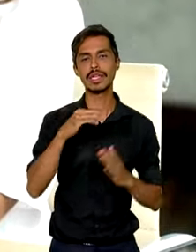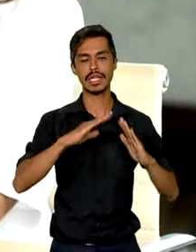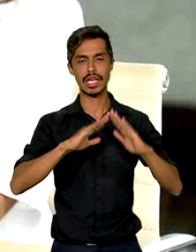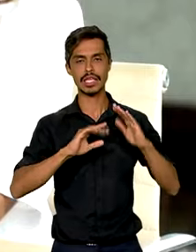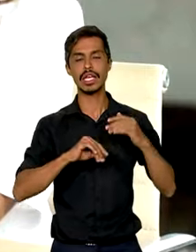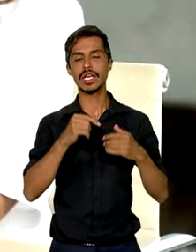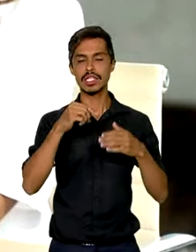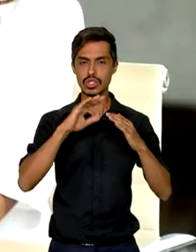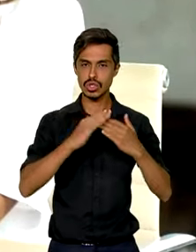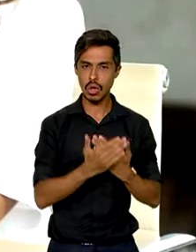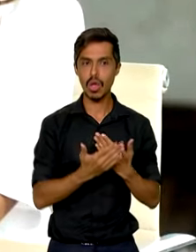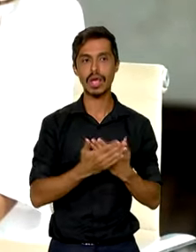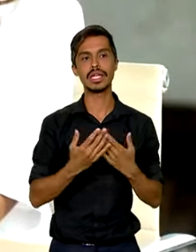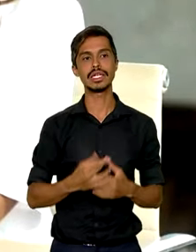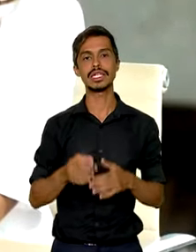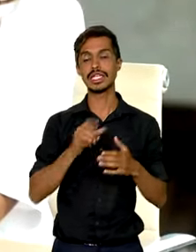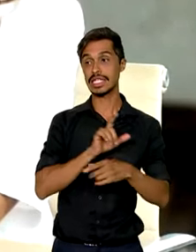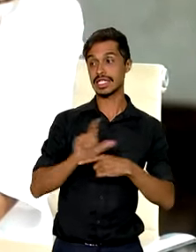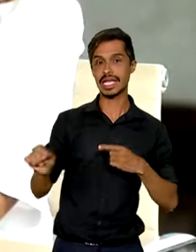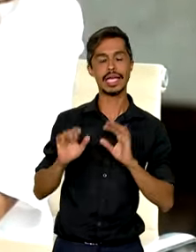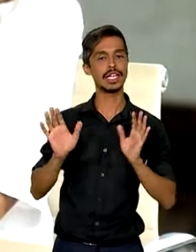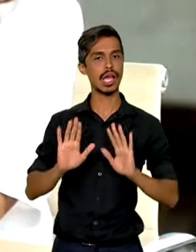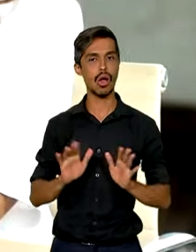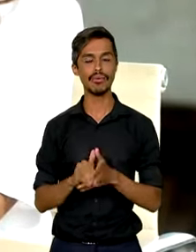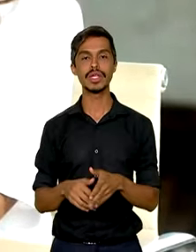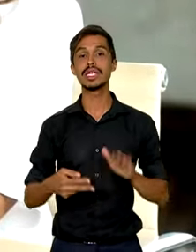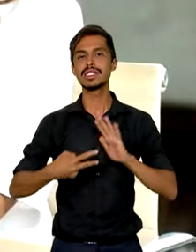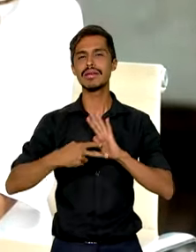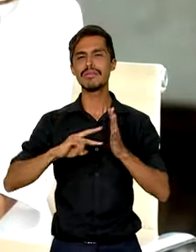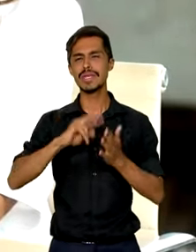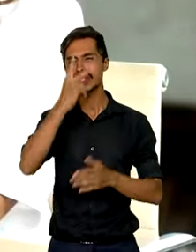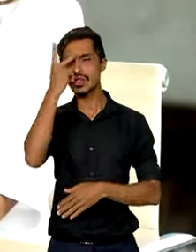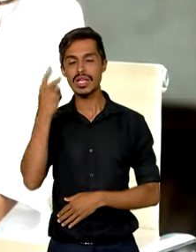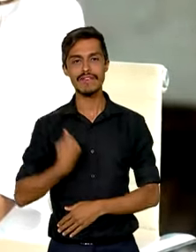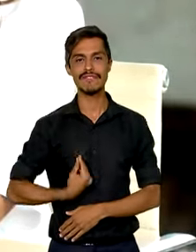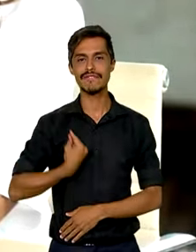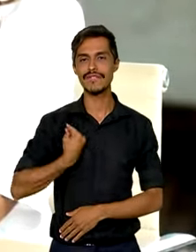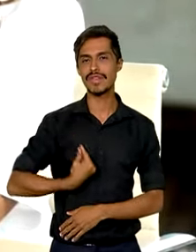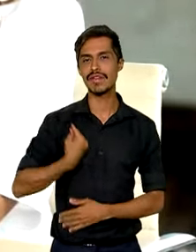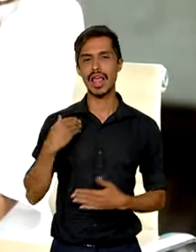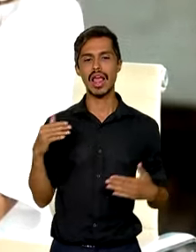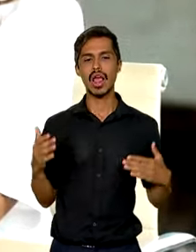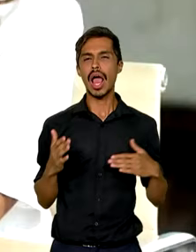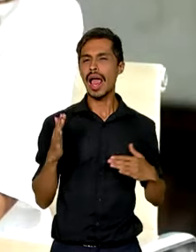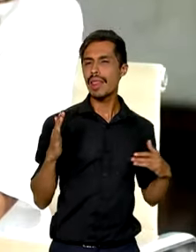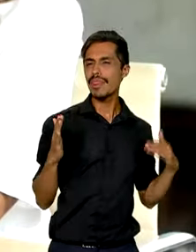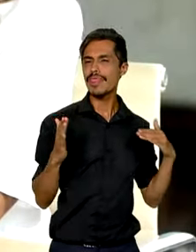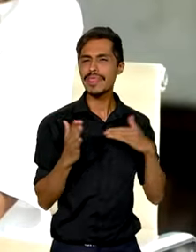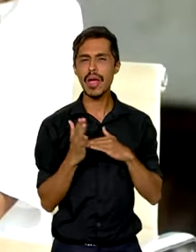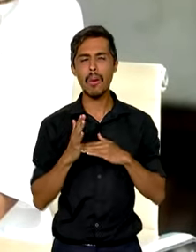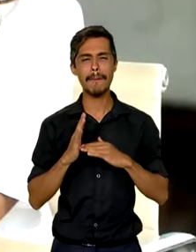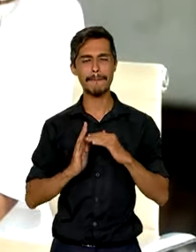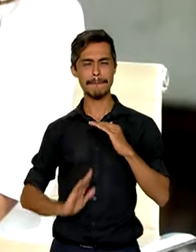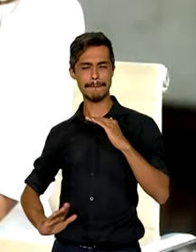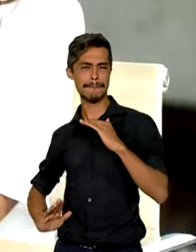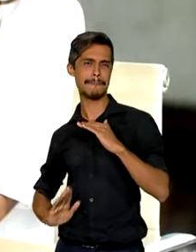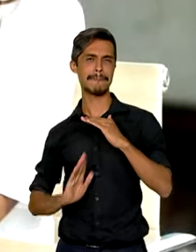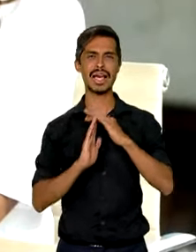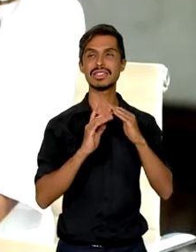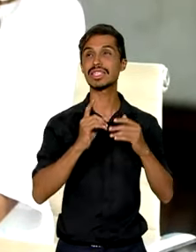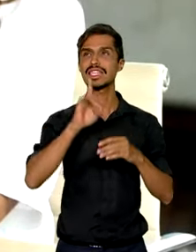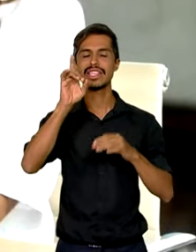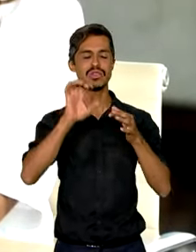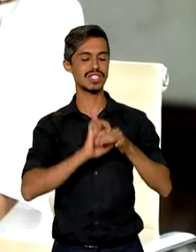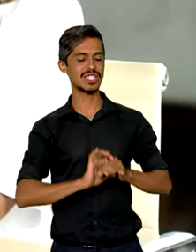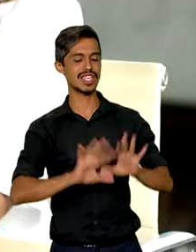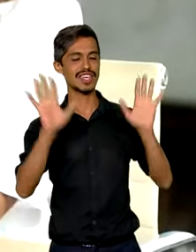permitir a invasão escolar significa as pessoas viverem até o máximo sabe que Deus permita que a